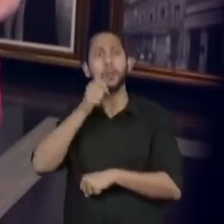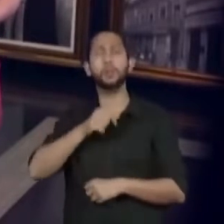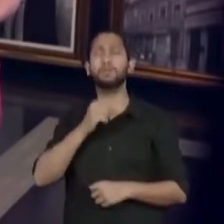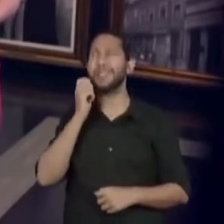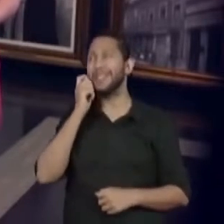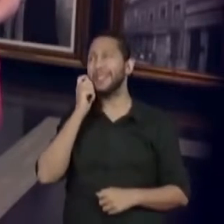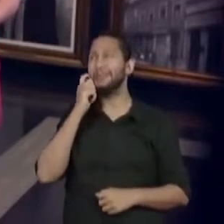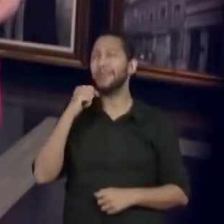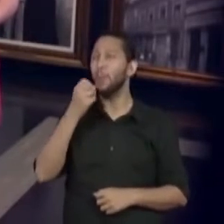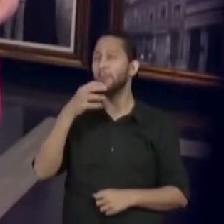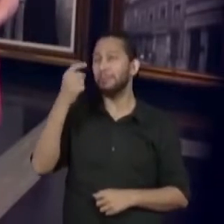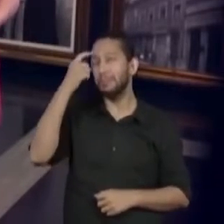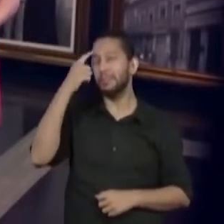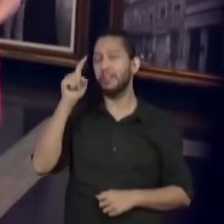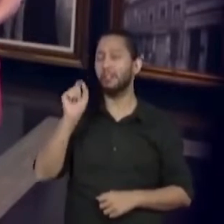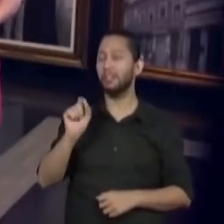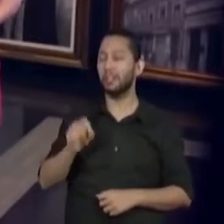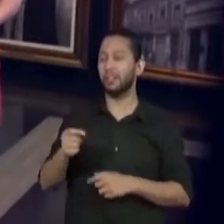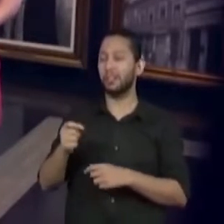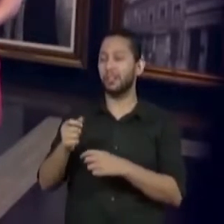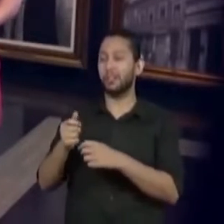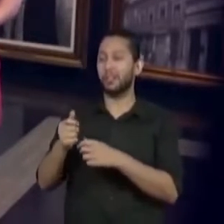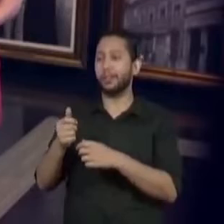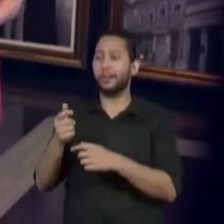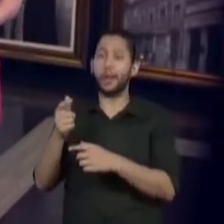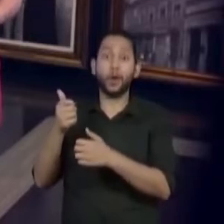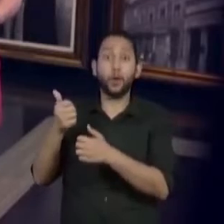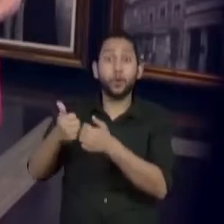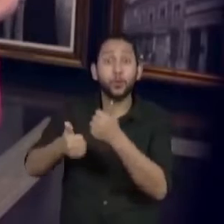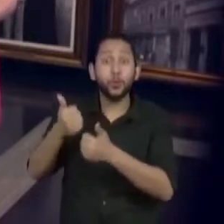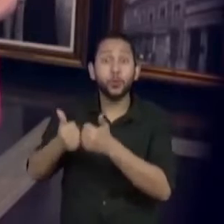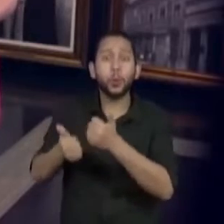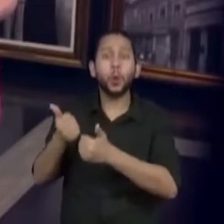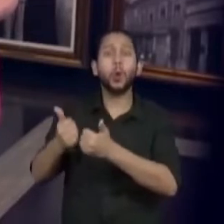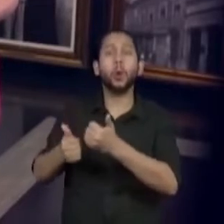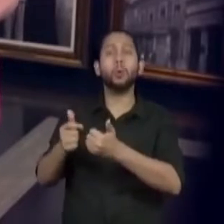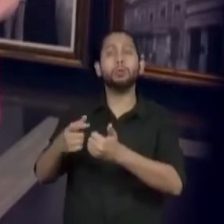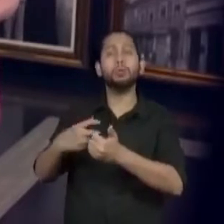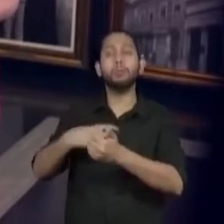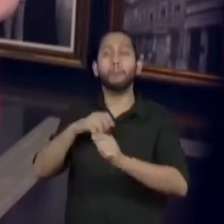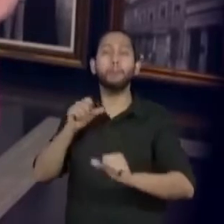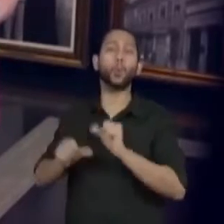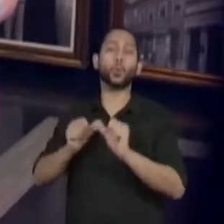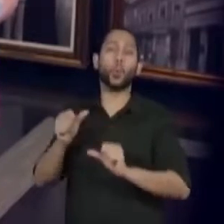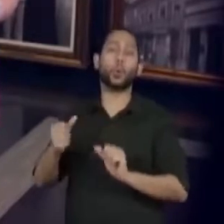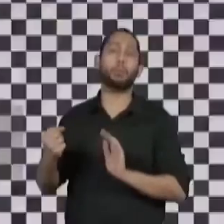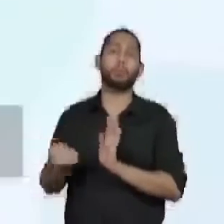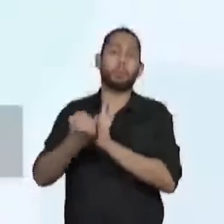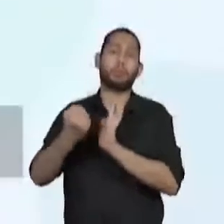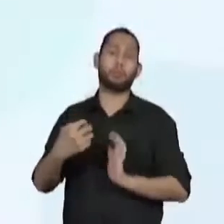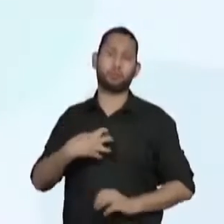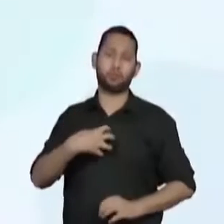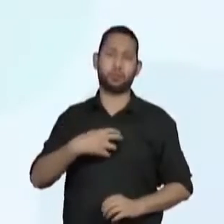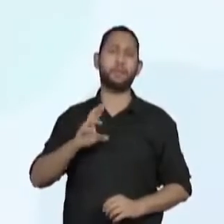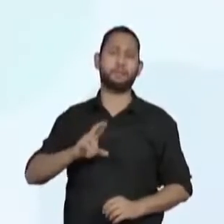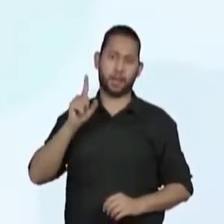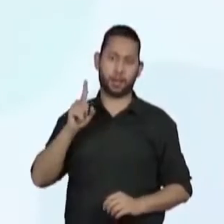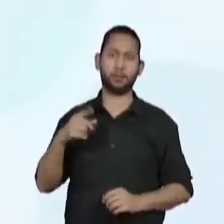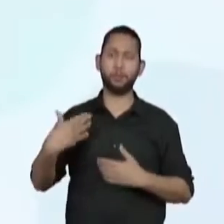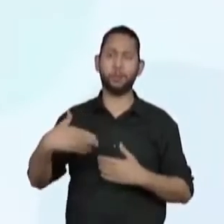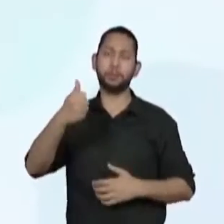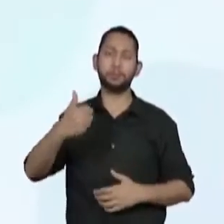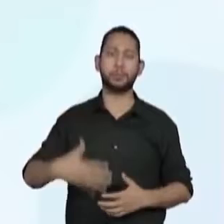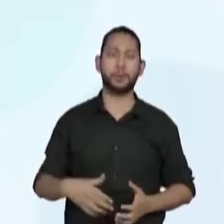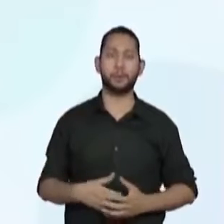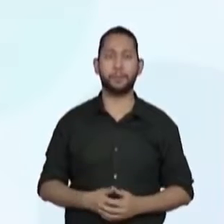deixou o futebol com uma característica diferente também. Isso mesmo. E falando um pouquinho